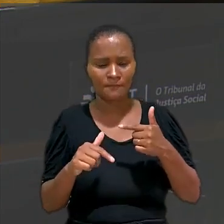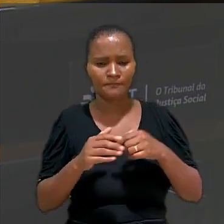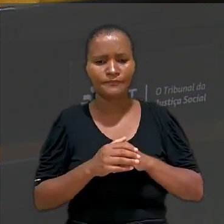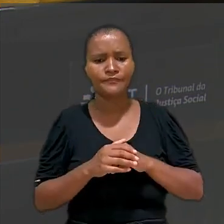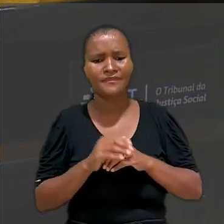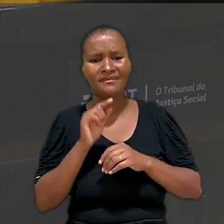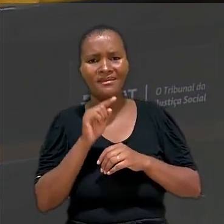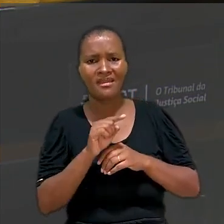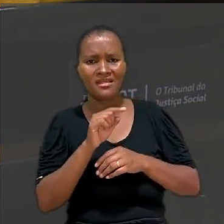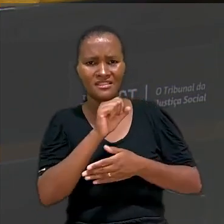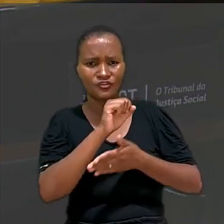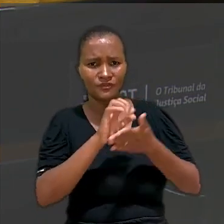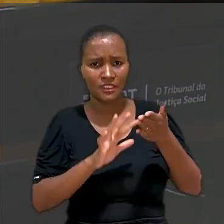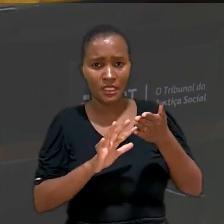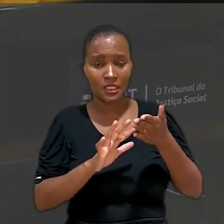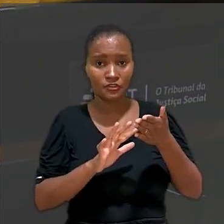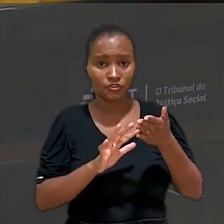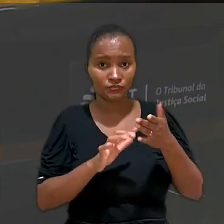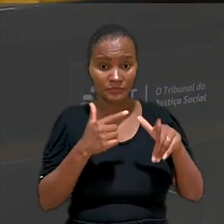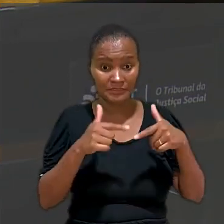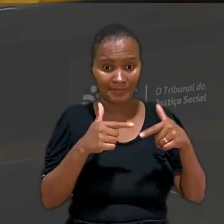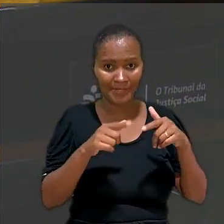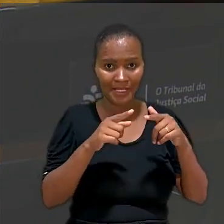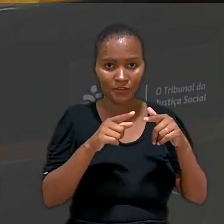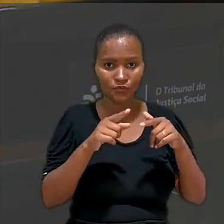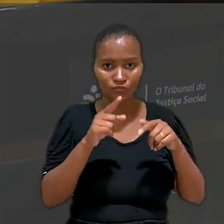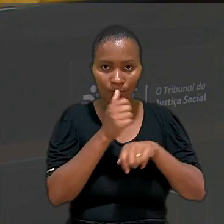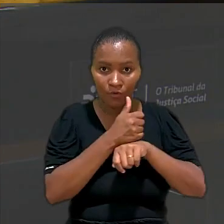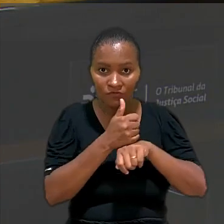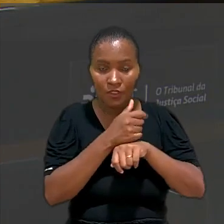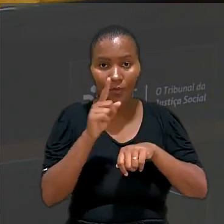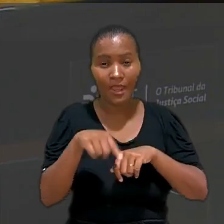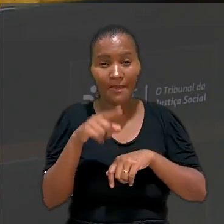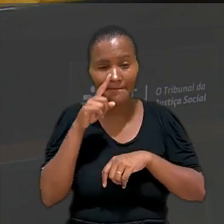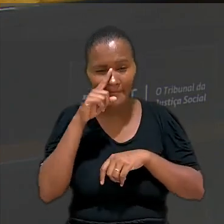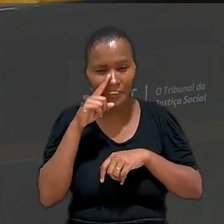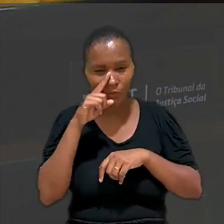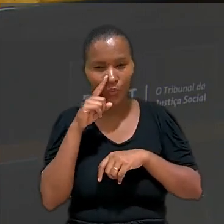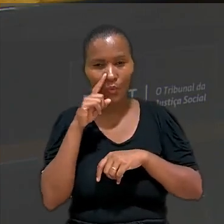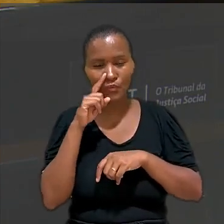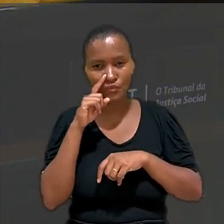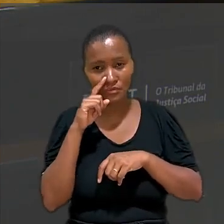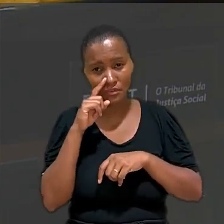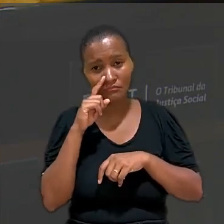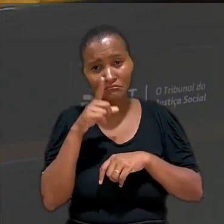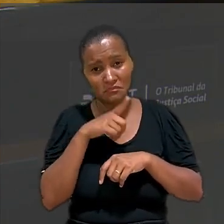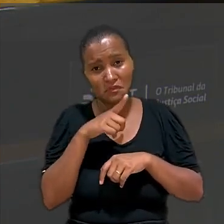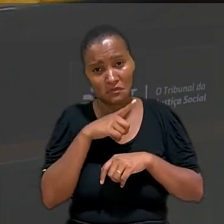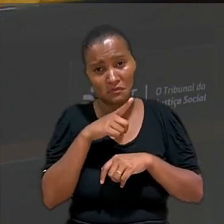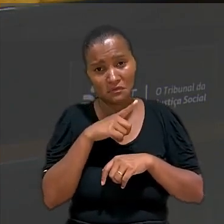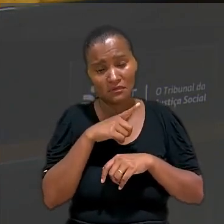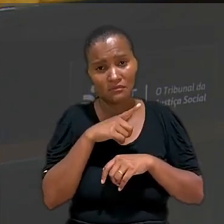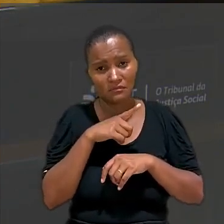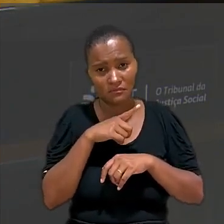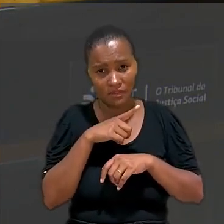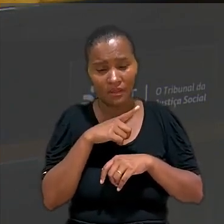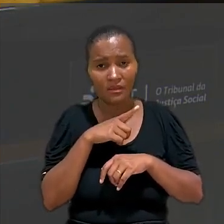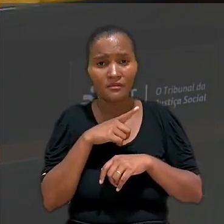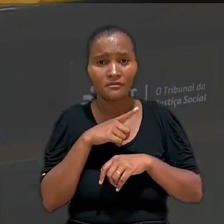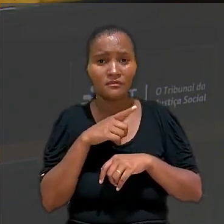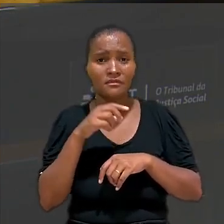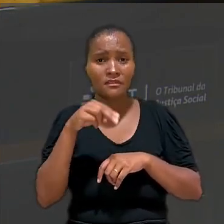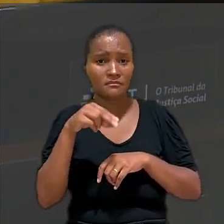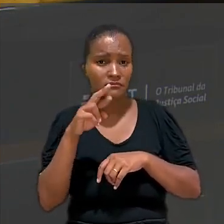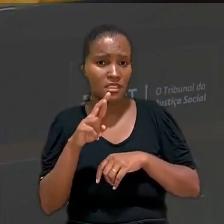essa atividade laboral perigosa, em função do seu intrínseco risco excepcional,